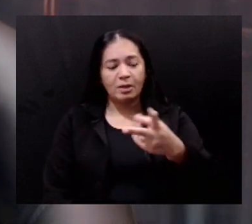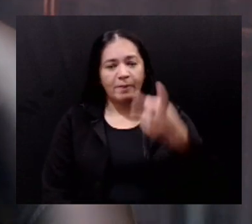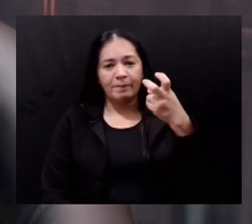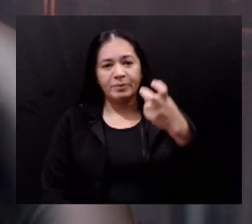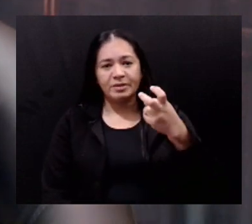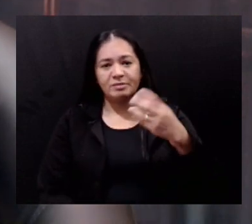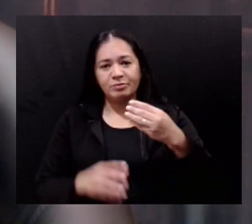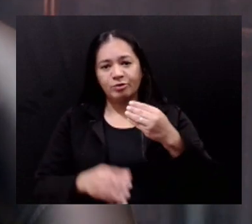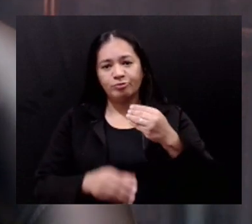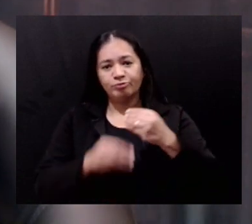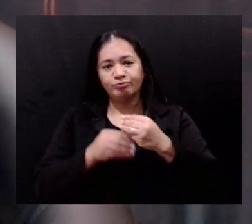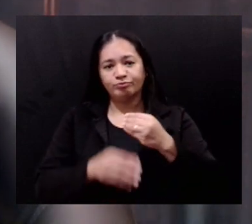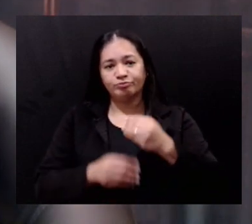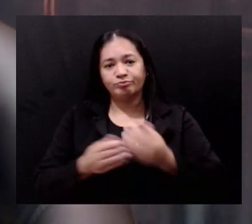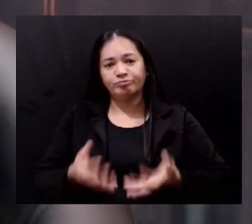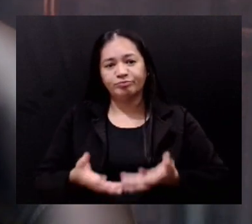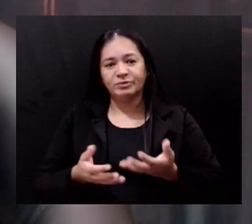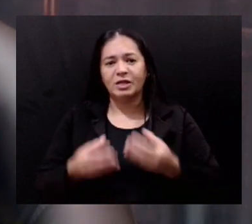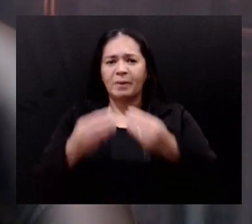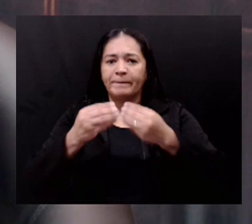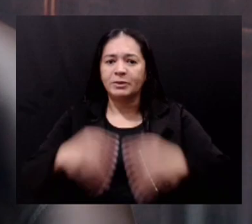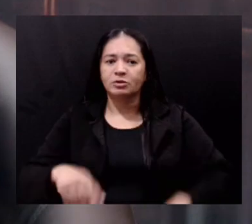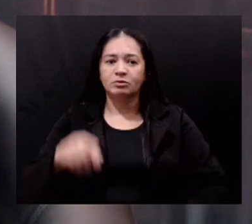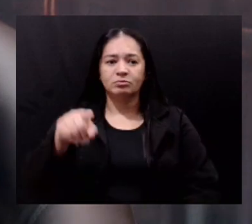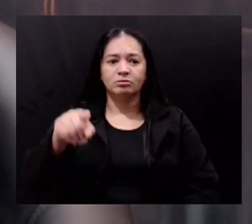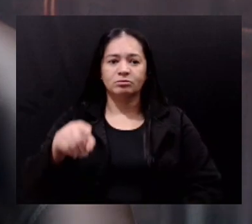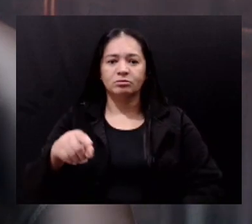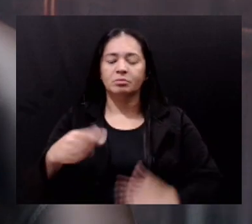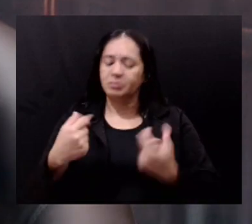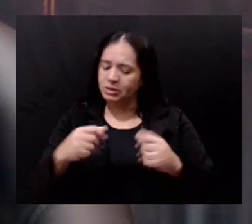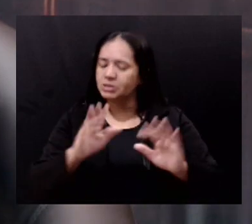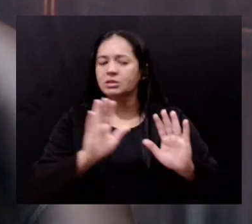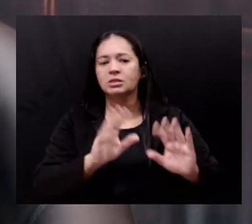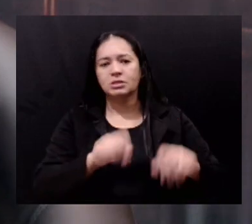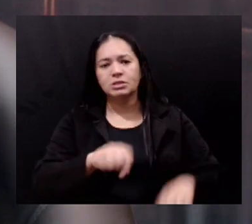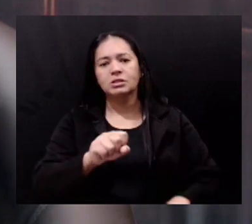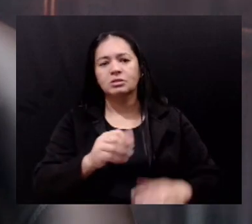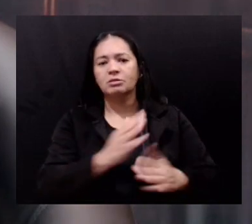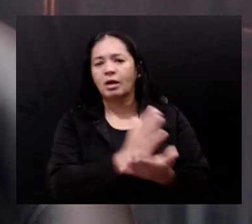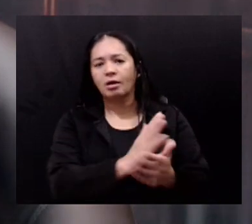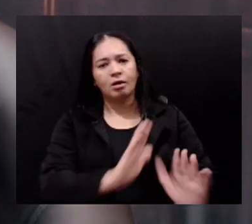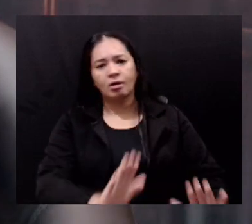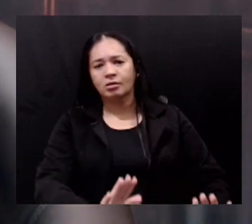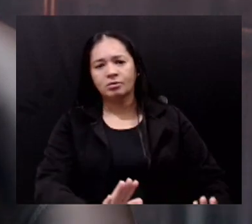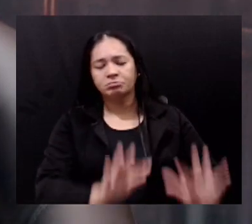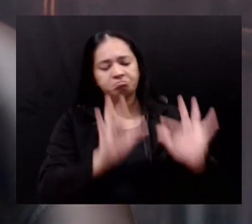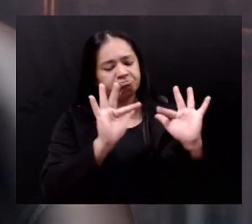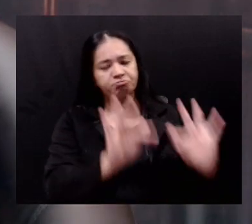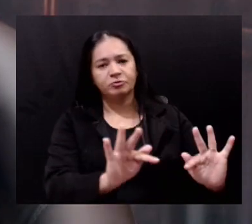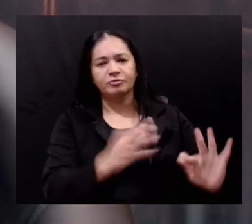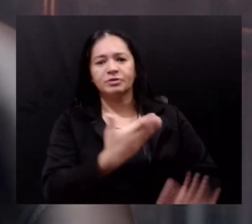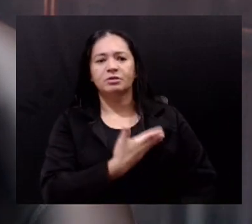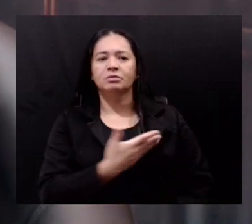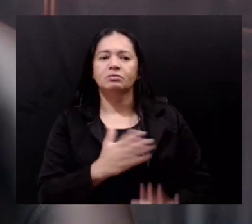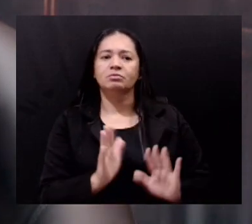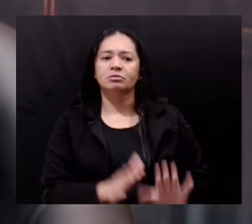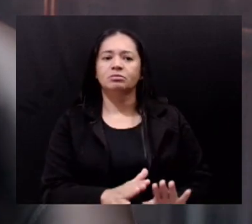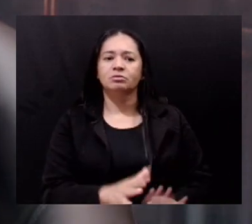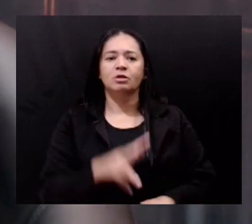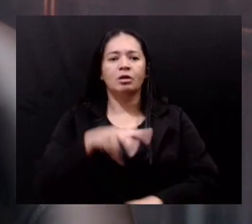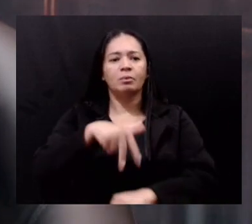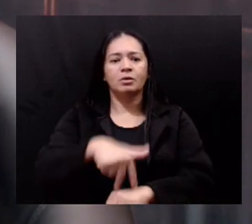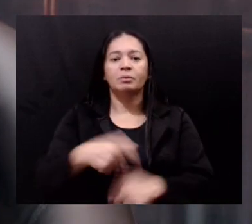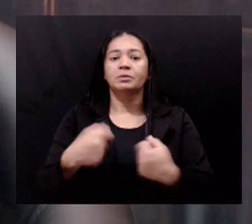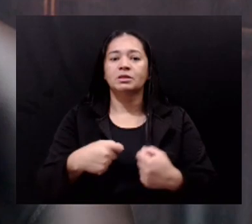contribuindo e tá te fazendo mal, aí sim, né? Então você realmente, falando de posicionamento, você precisa se posicionar. Eu